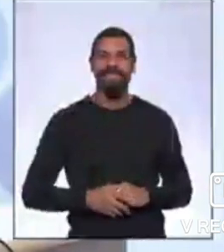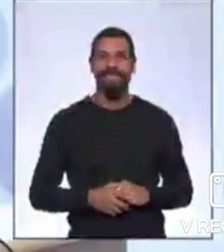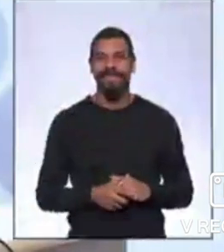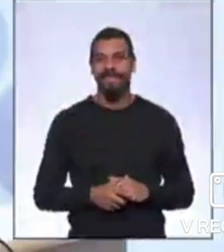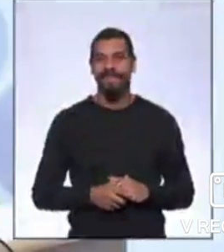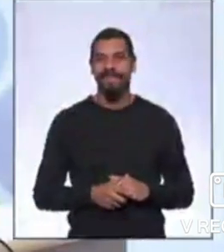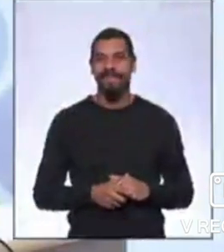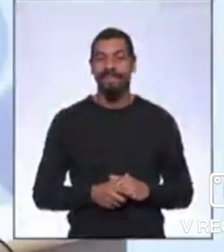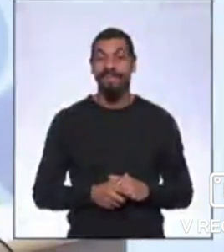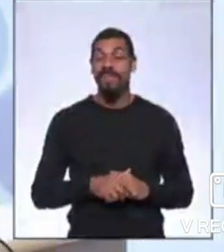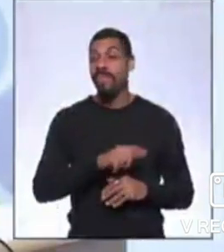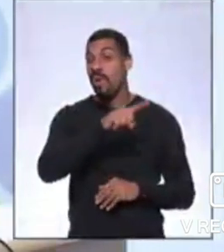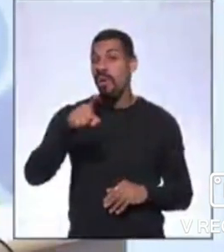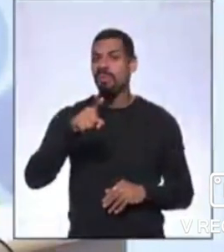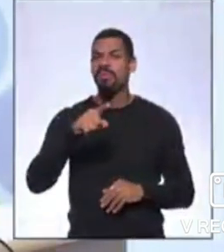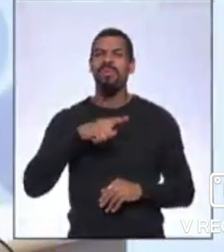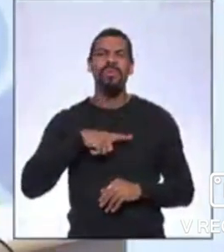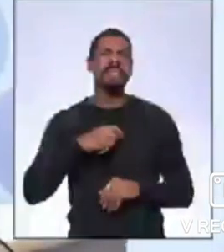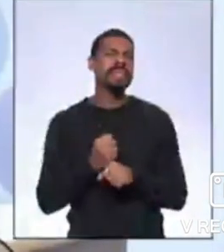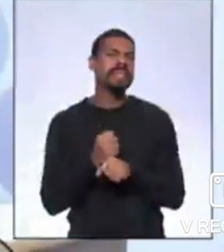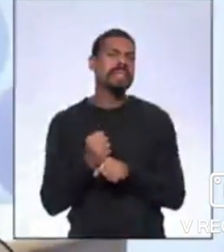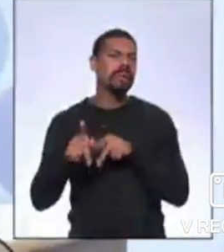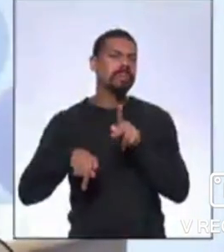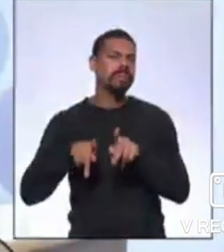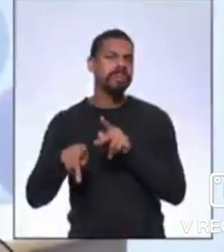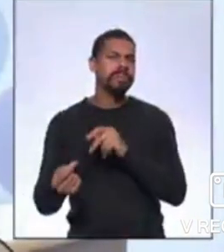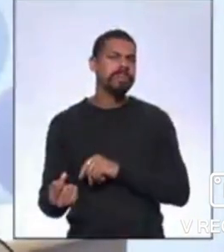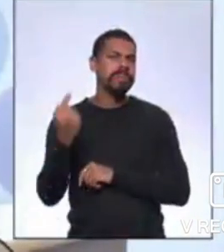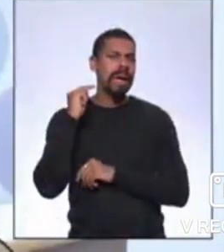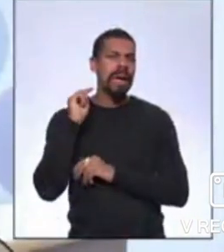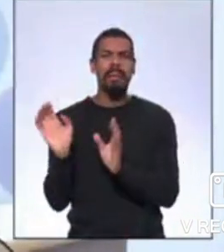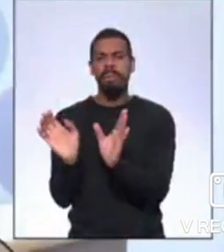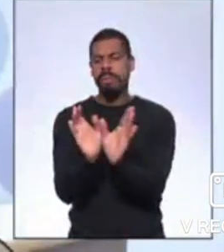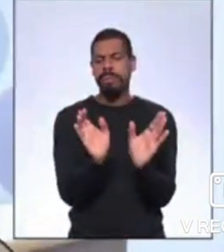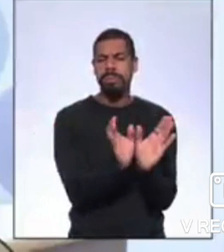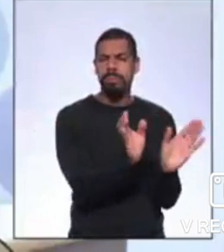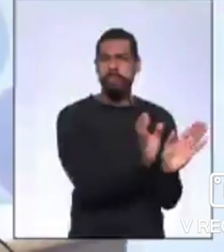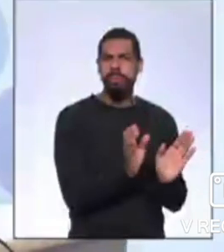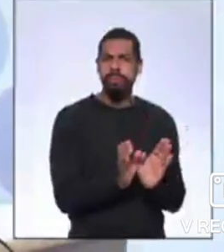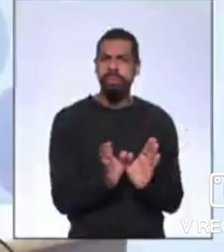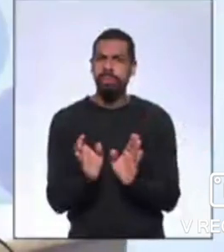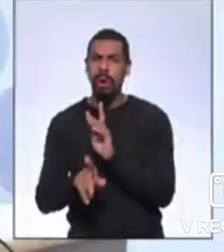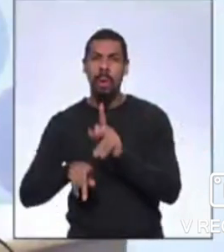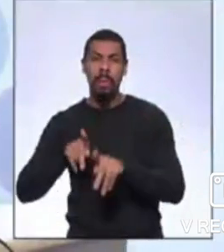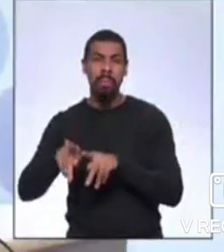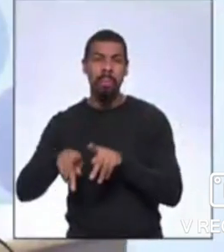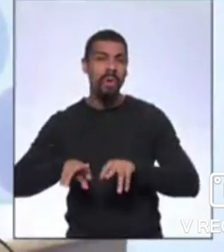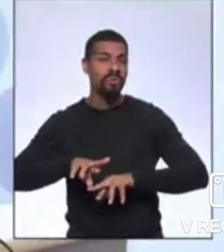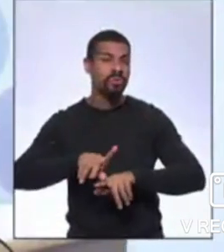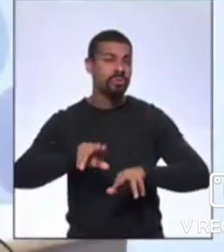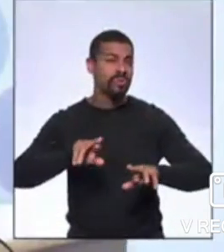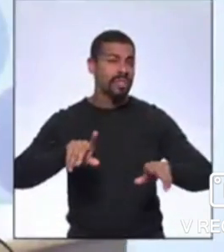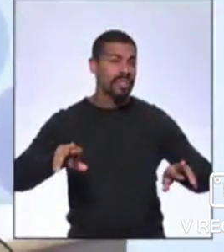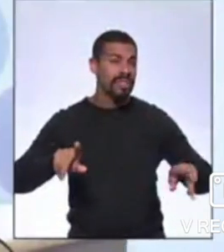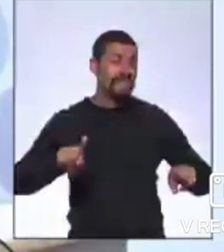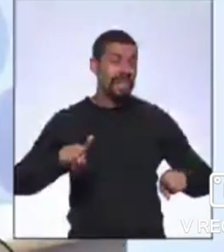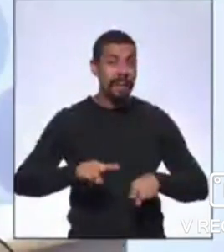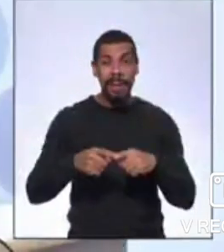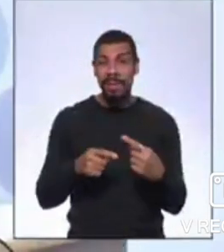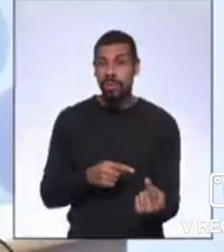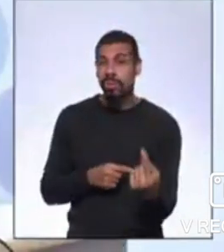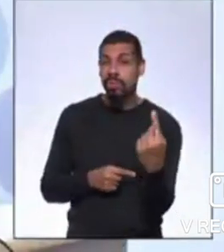só, gente, pessoal aí do mundo antigo, foram várias civilizações, vários povos diferentes, né? Só que um